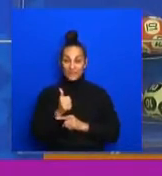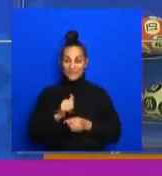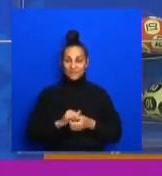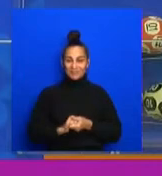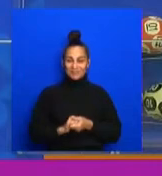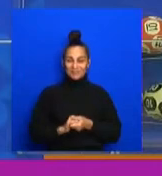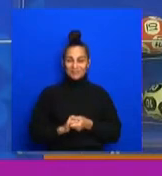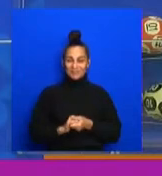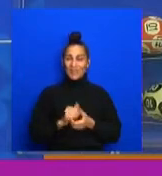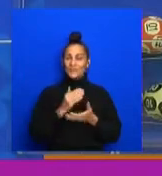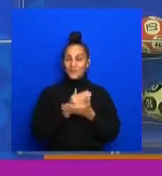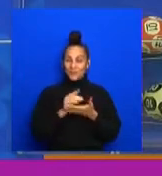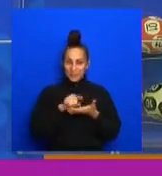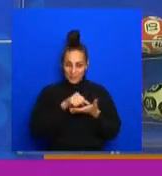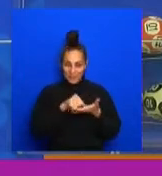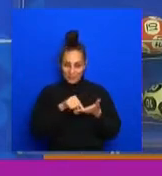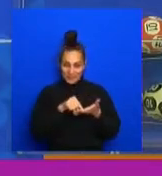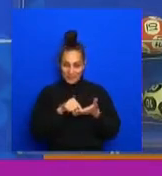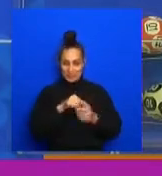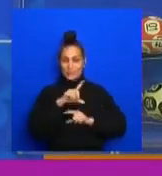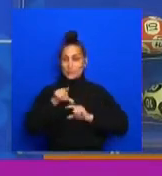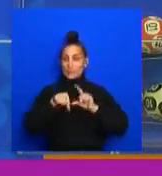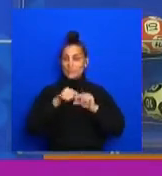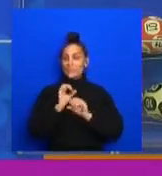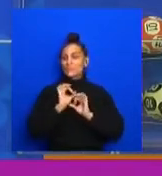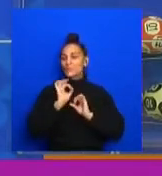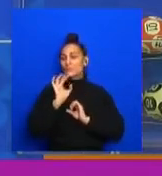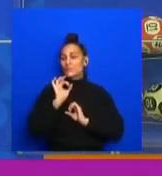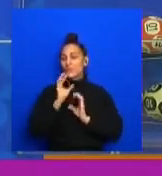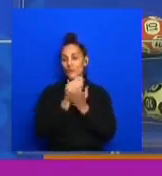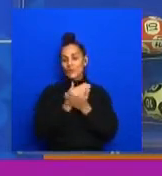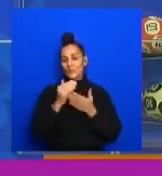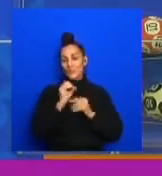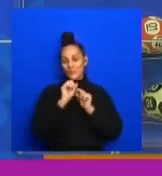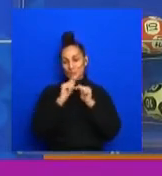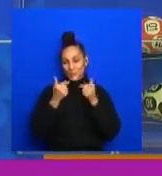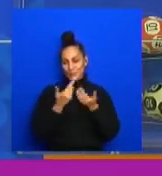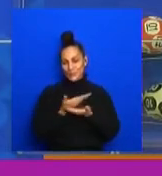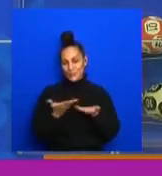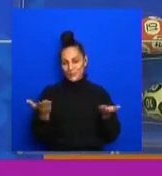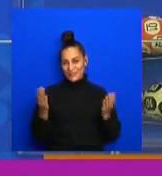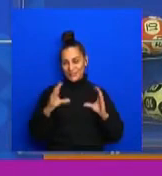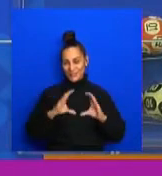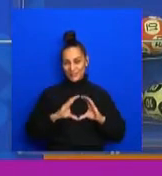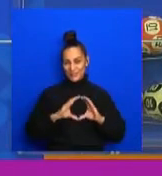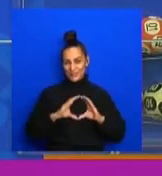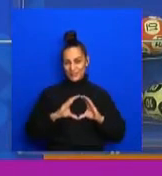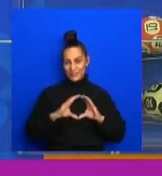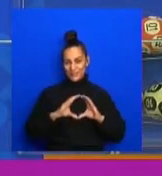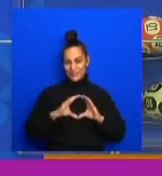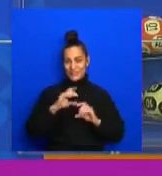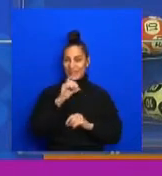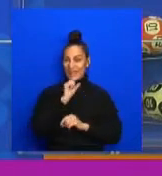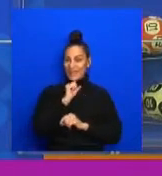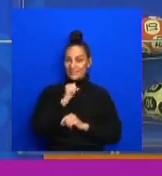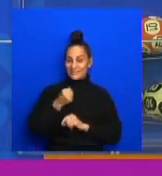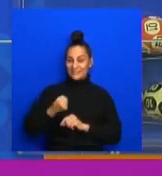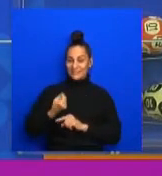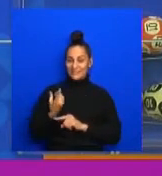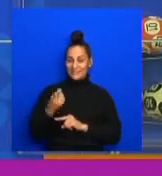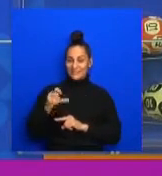11. Começou marcando. O sorteio está só começando. Boa sorte. Bola